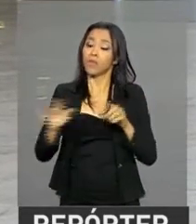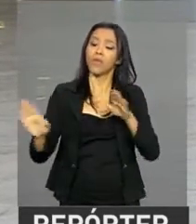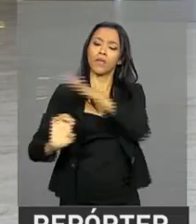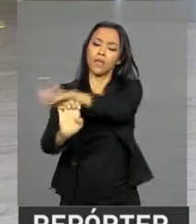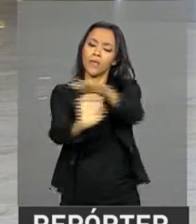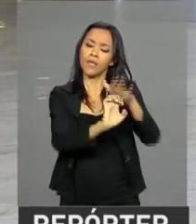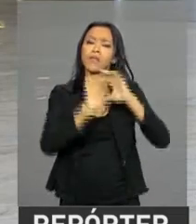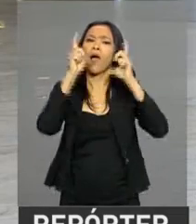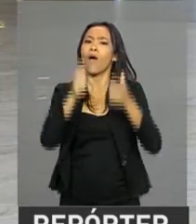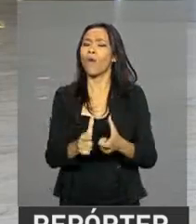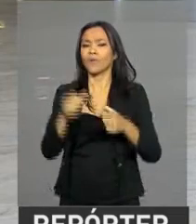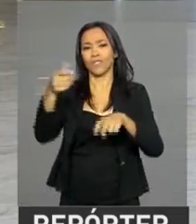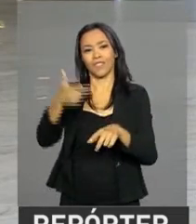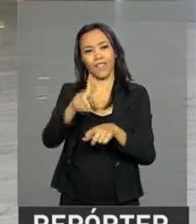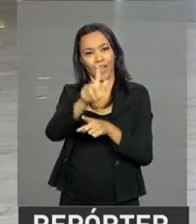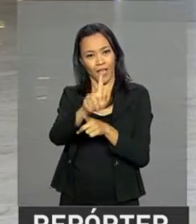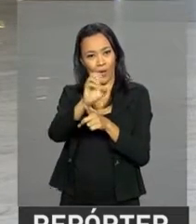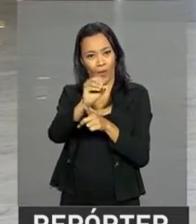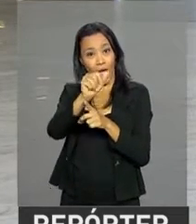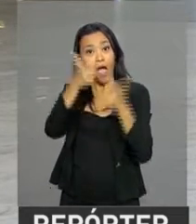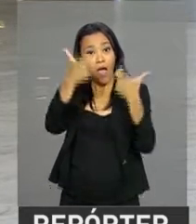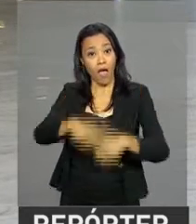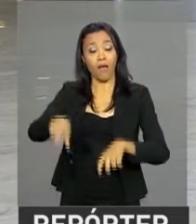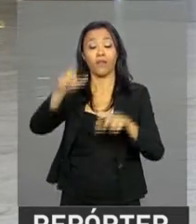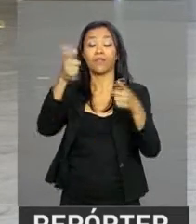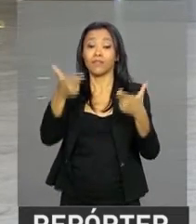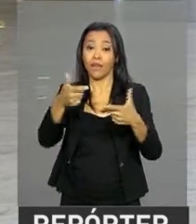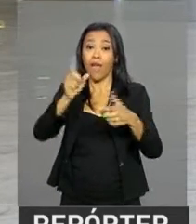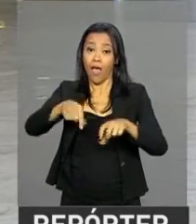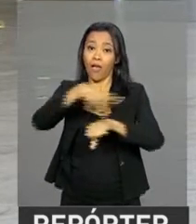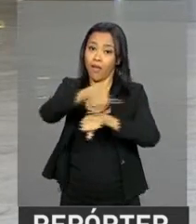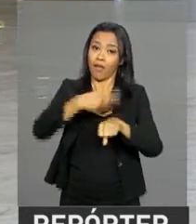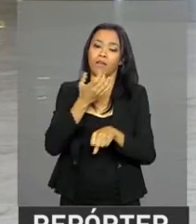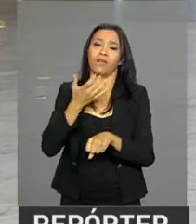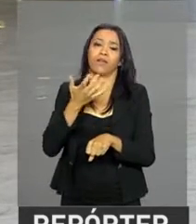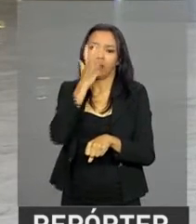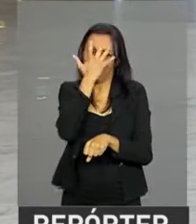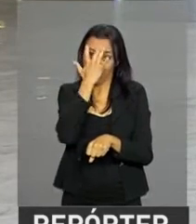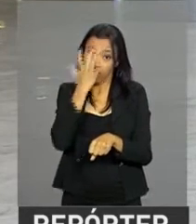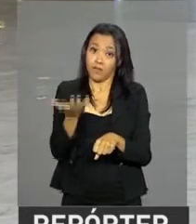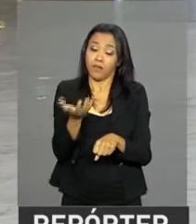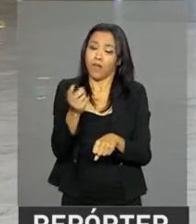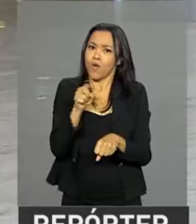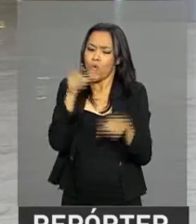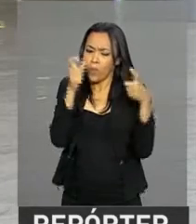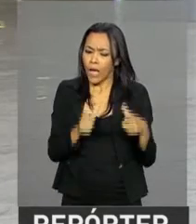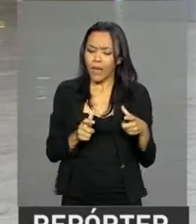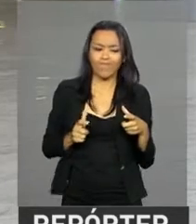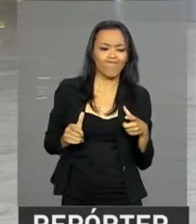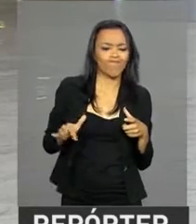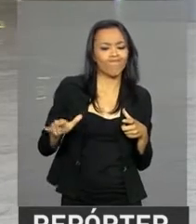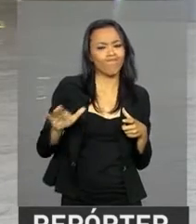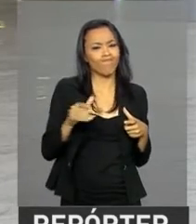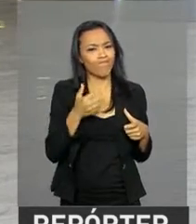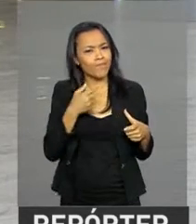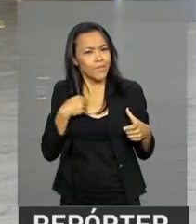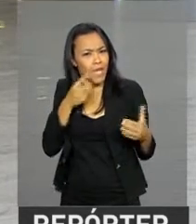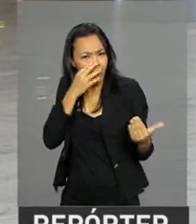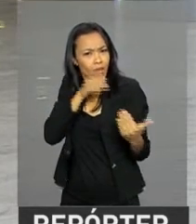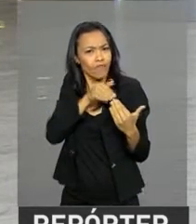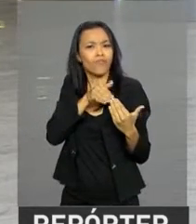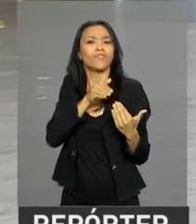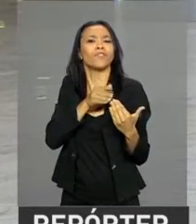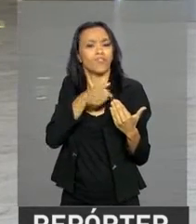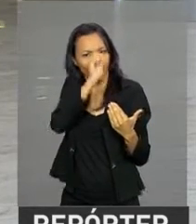foi em Goa, menor estado da Índia, situado no Mar da Arábia. Mas apesar de distante, o local tem muito mais em comum com o nosso país do que